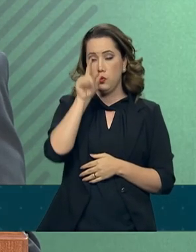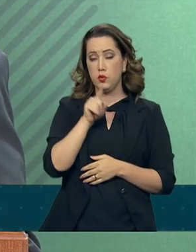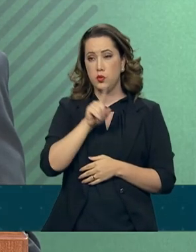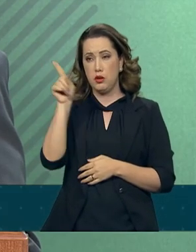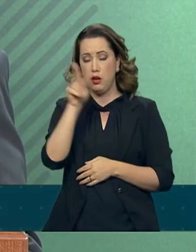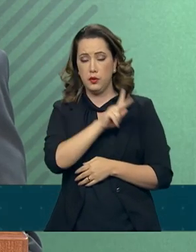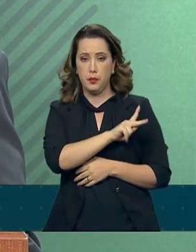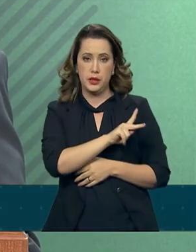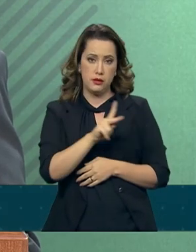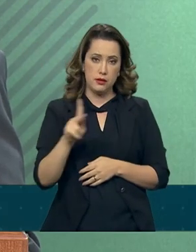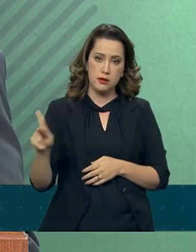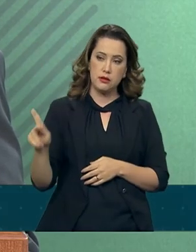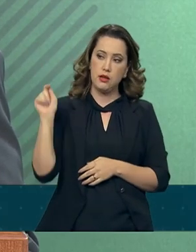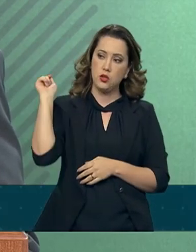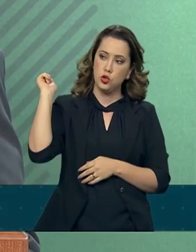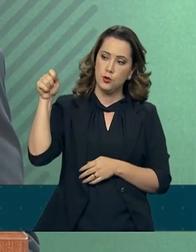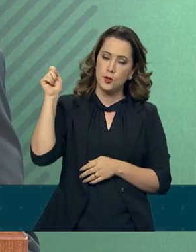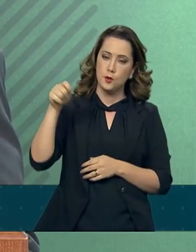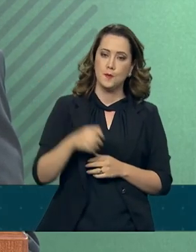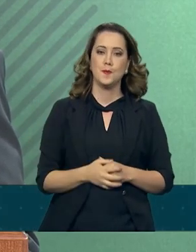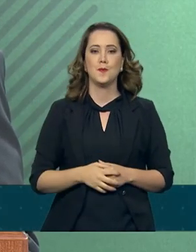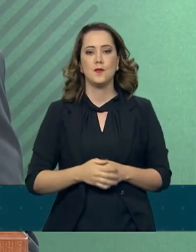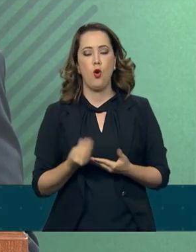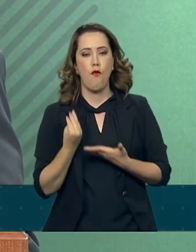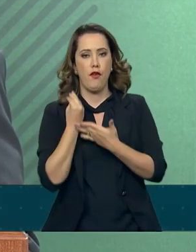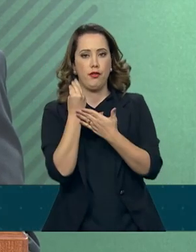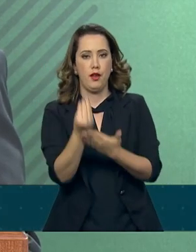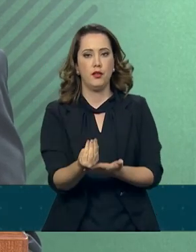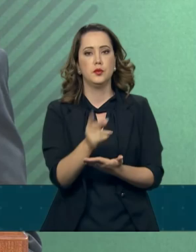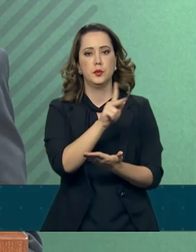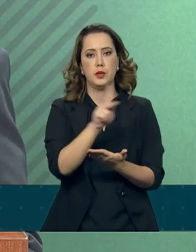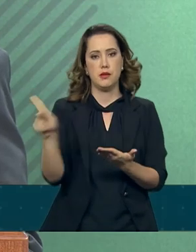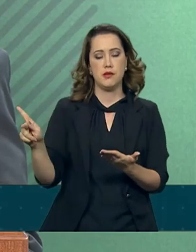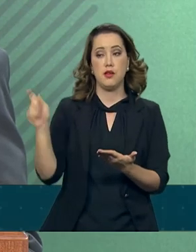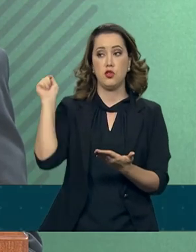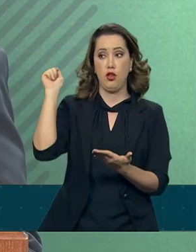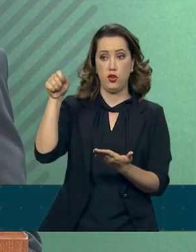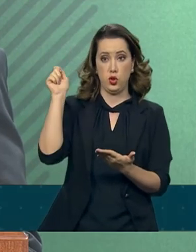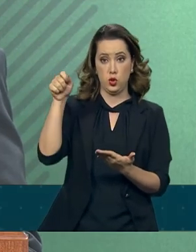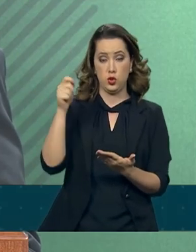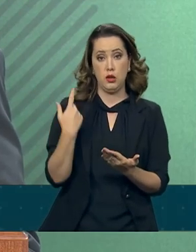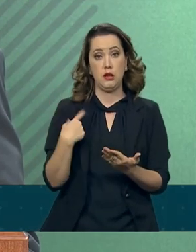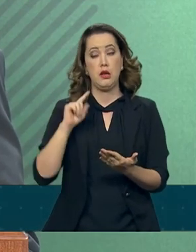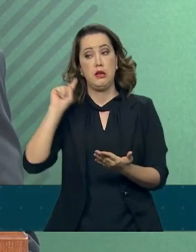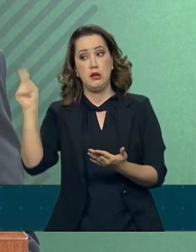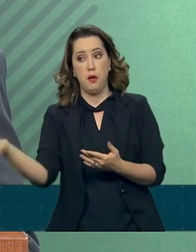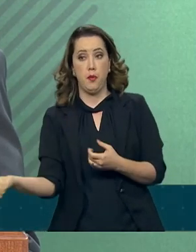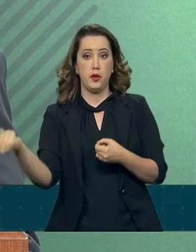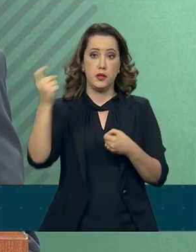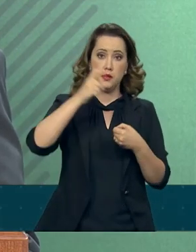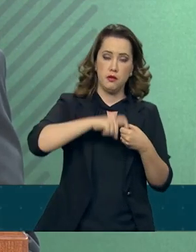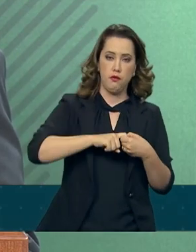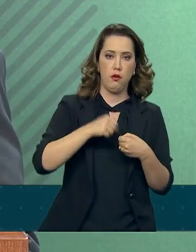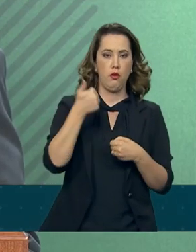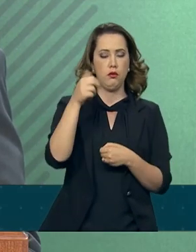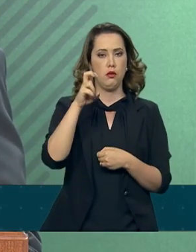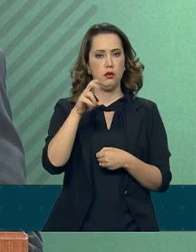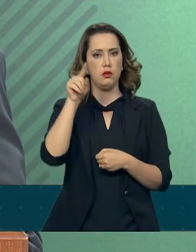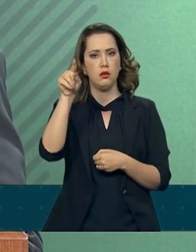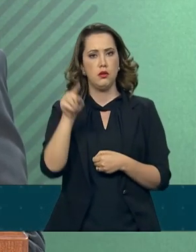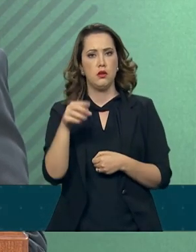presidente argentino maurício macri e o retorno às 15 30 horas